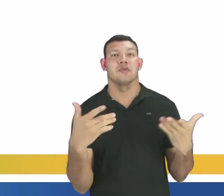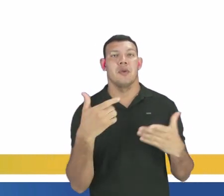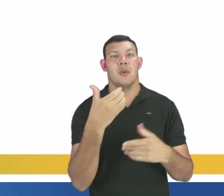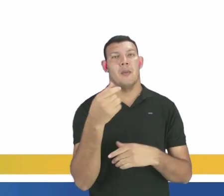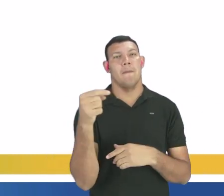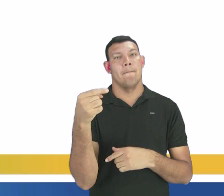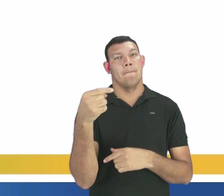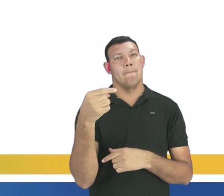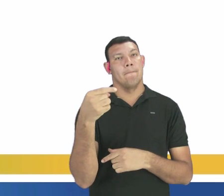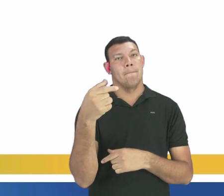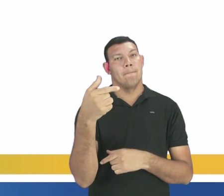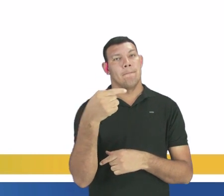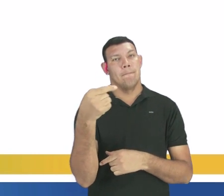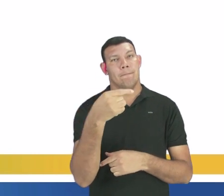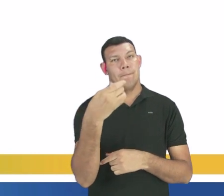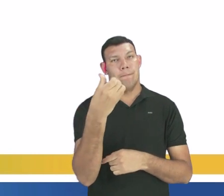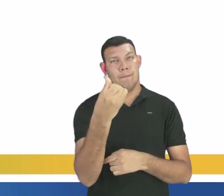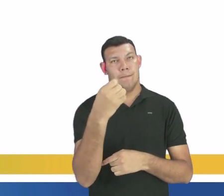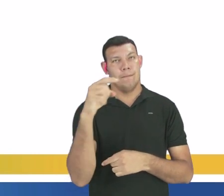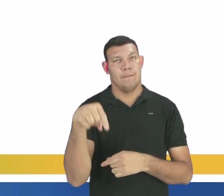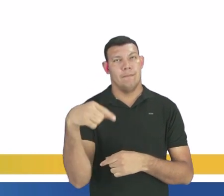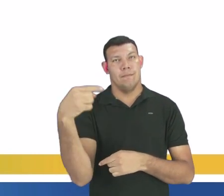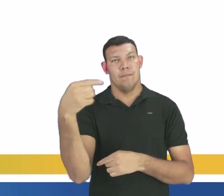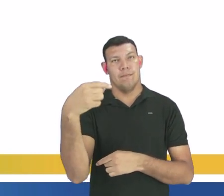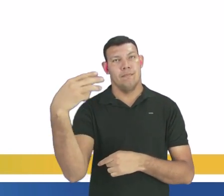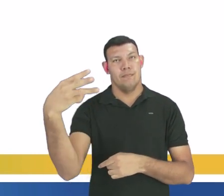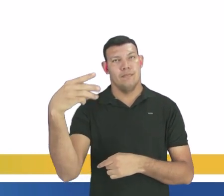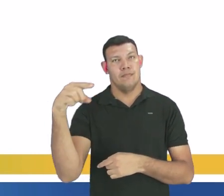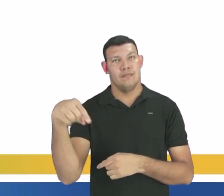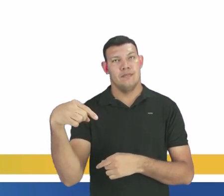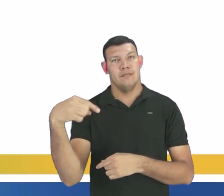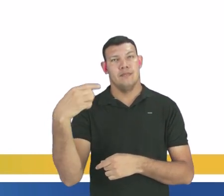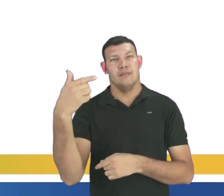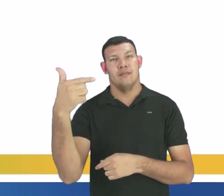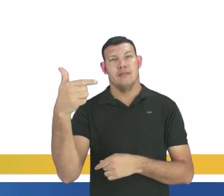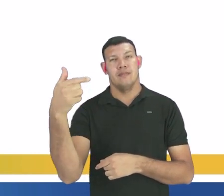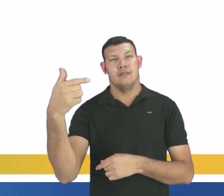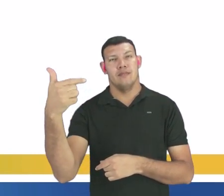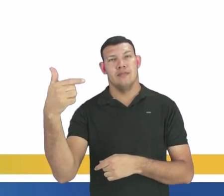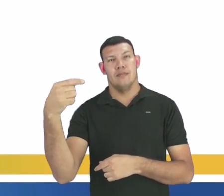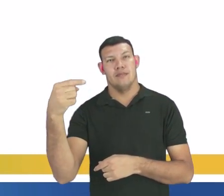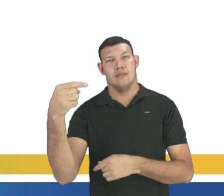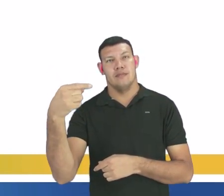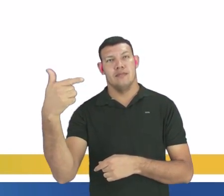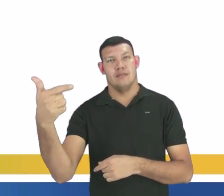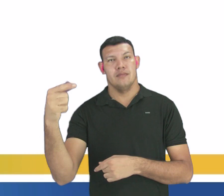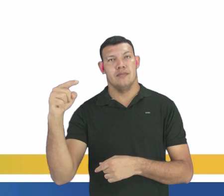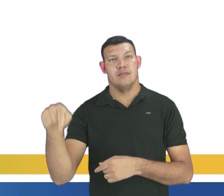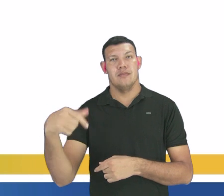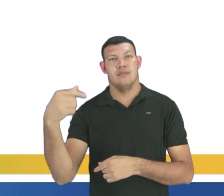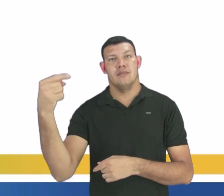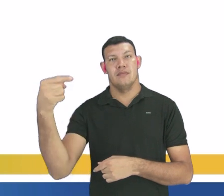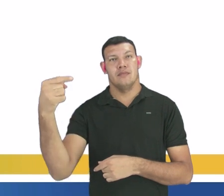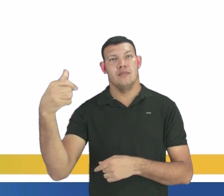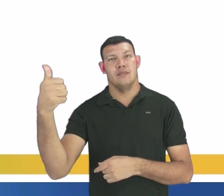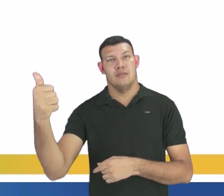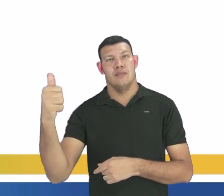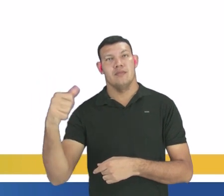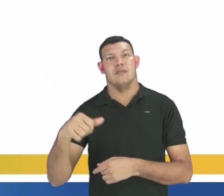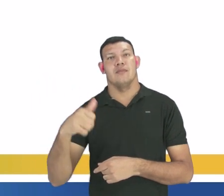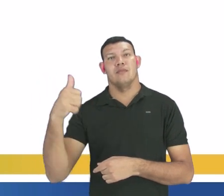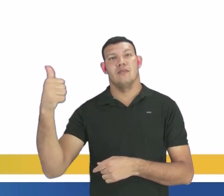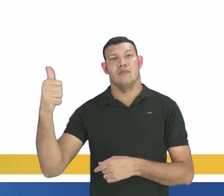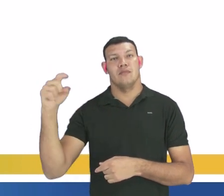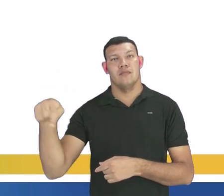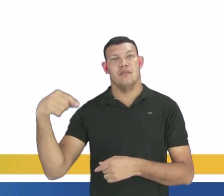6. Da mesma forma, os divisores de AN também têm um conjunto limitado. Por quê? Menos